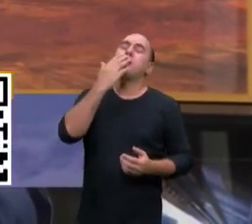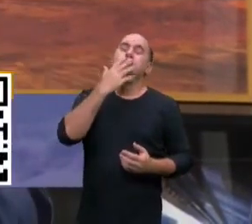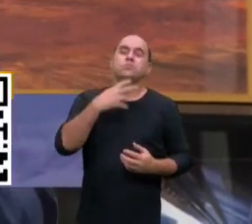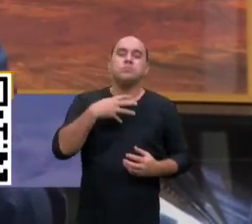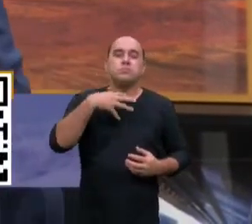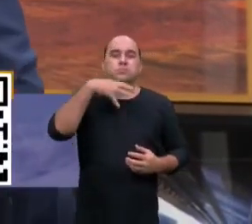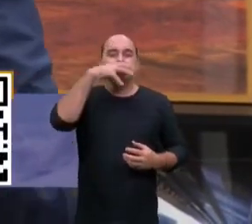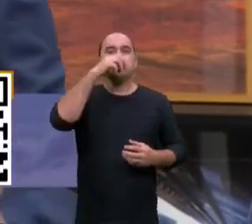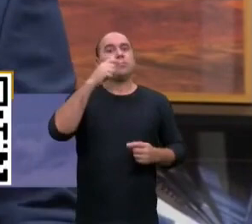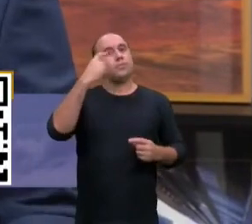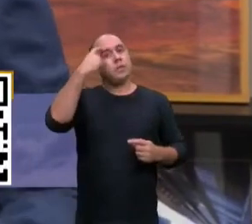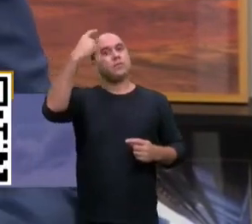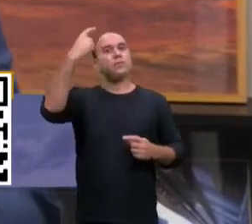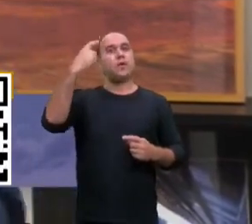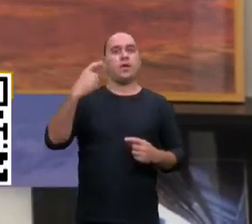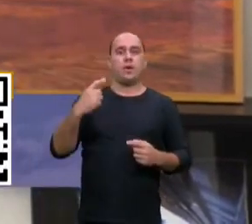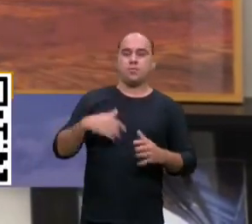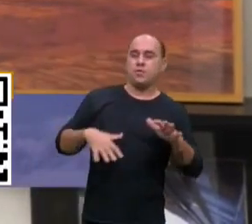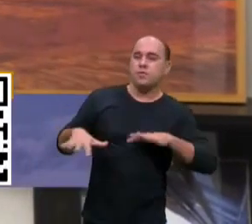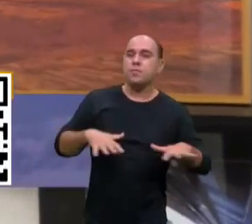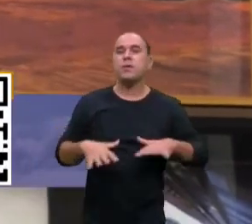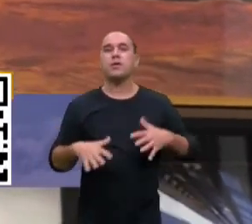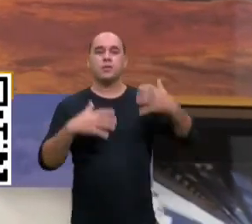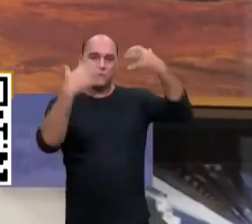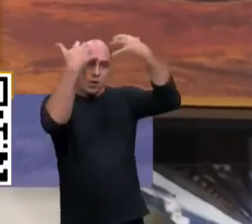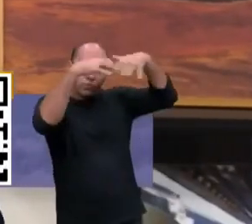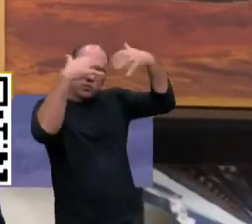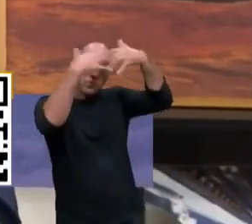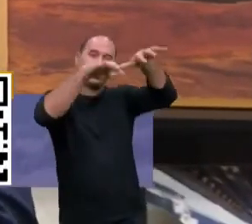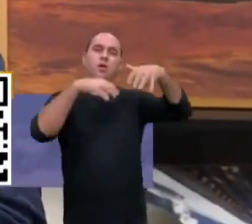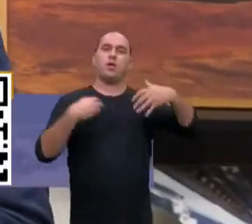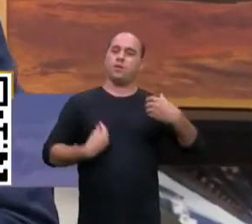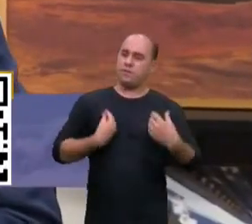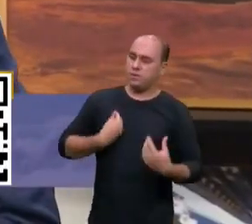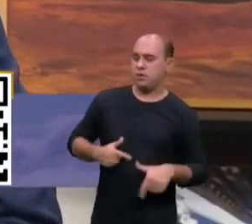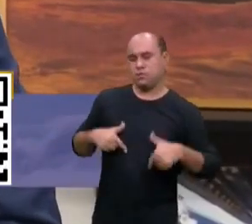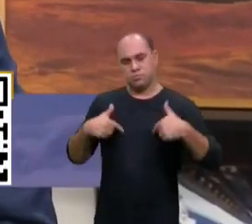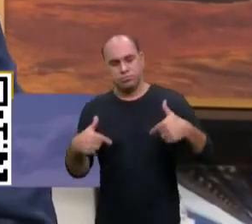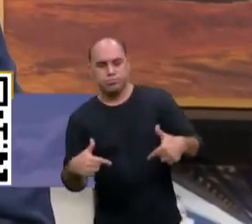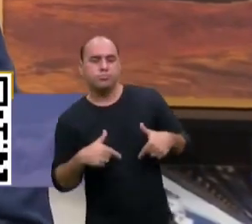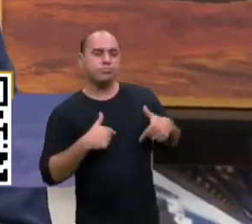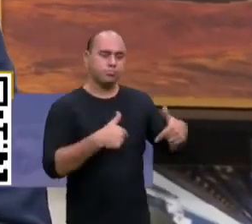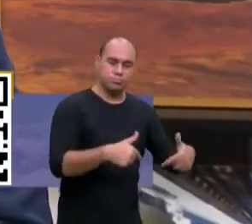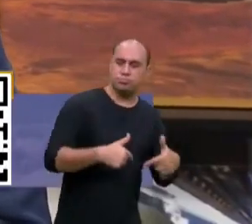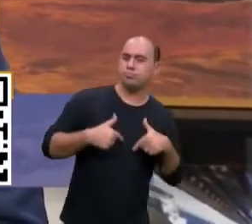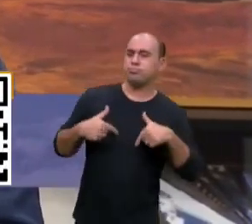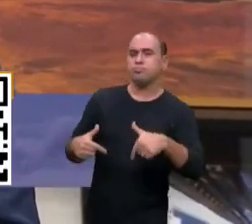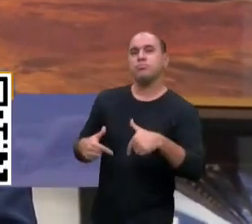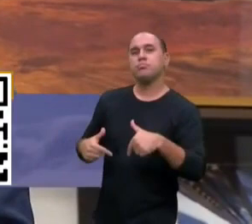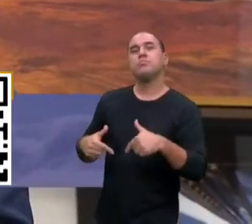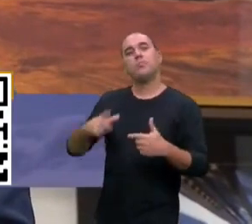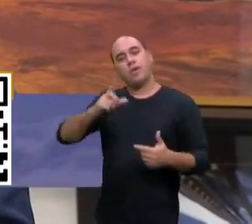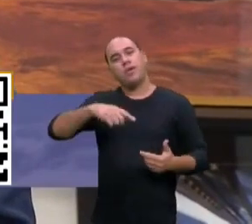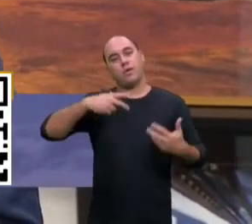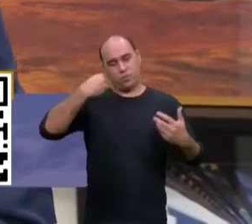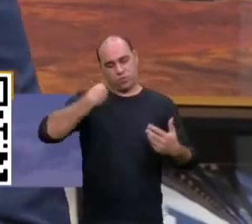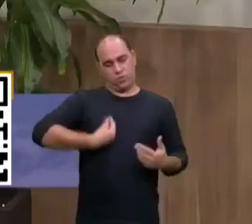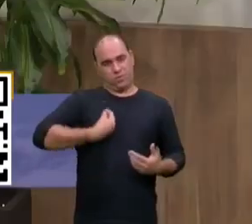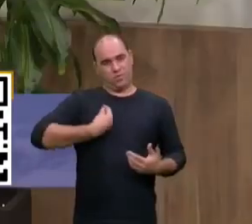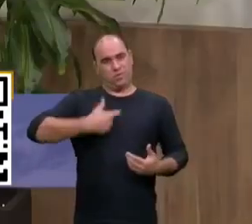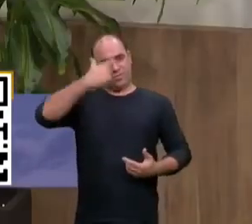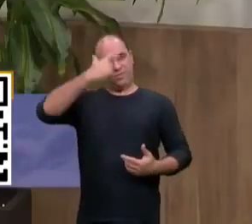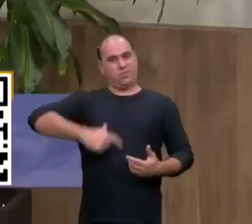e homem passou a respirar a pensar a se movimentar a viver e a Bíblia diz o homem passou a ser alma